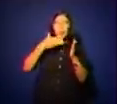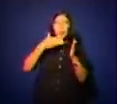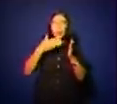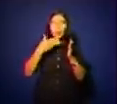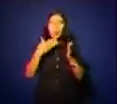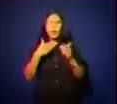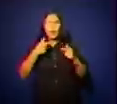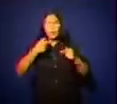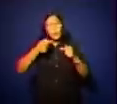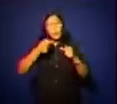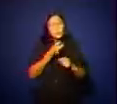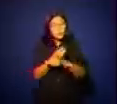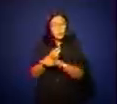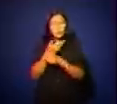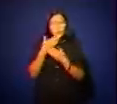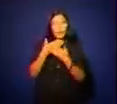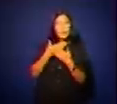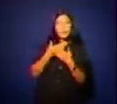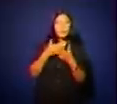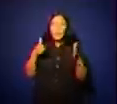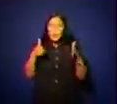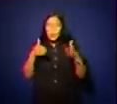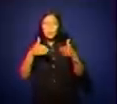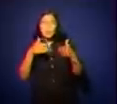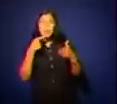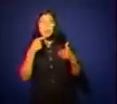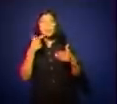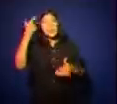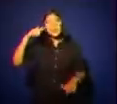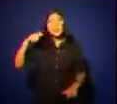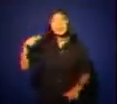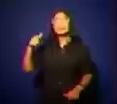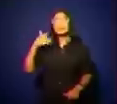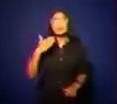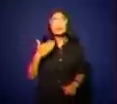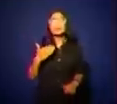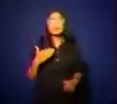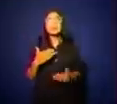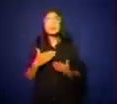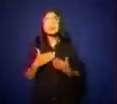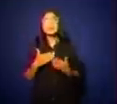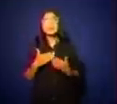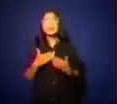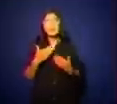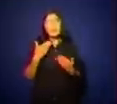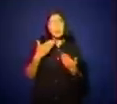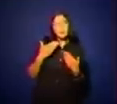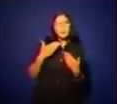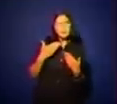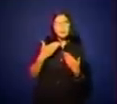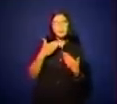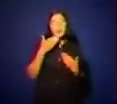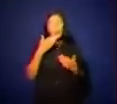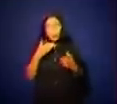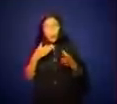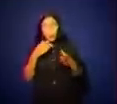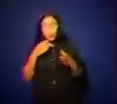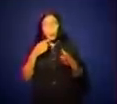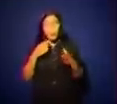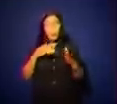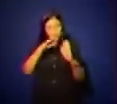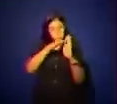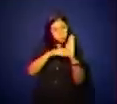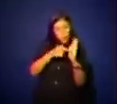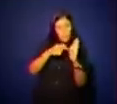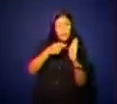política monetária foram na linha de conseguir dar o mais rápido possível o arcabouço fiscal